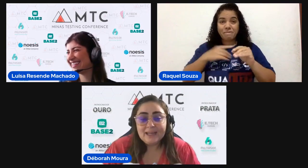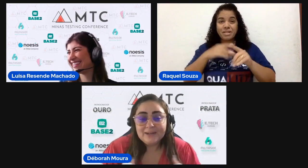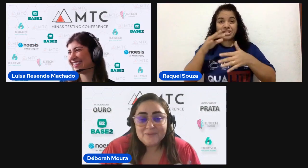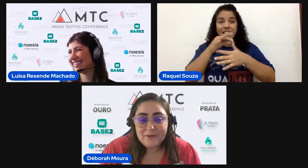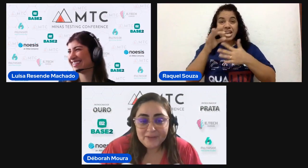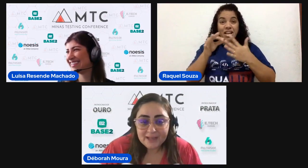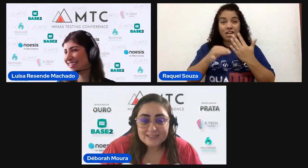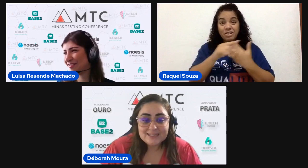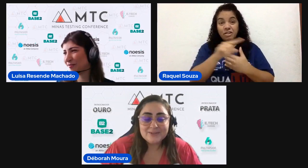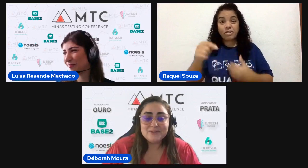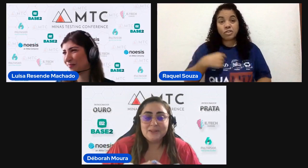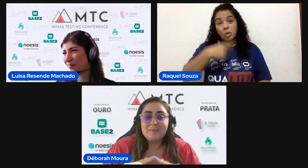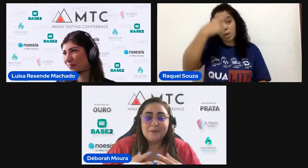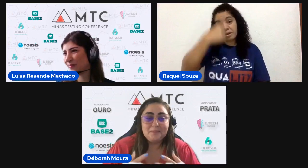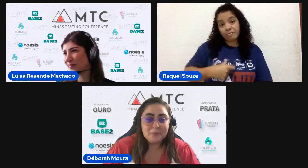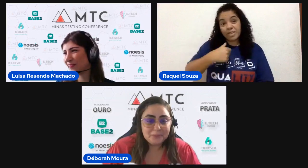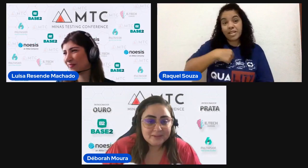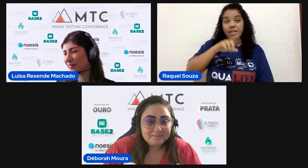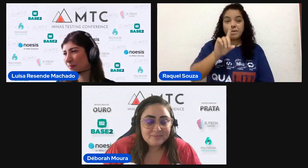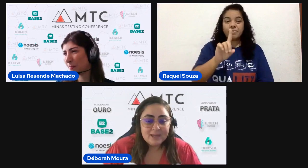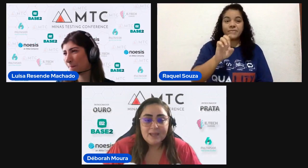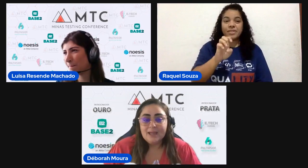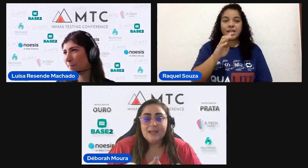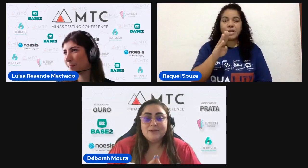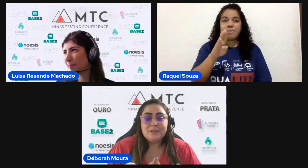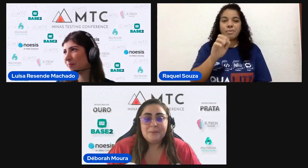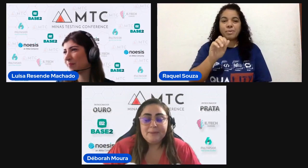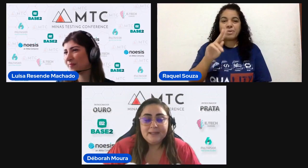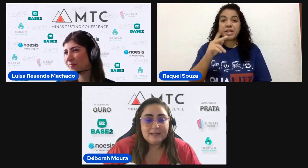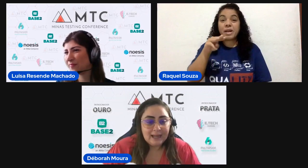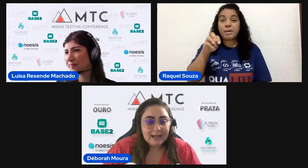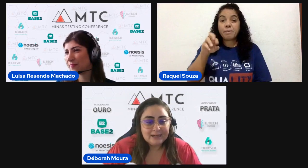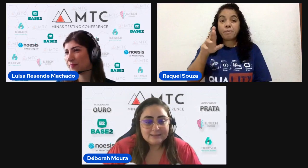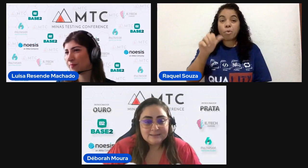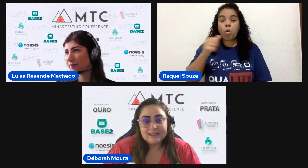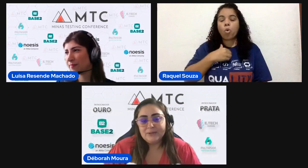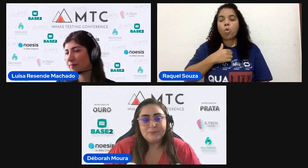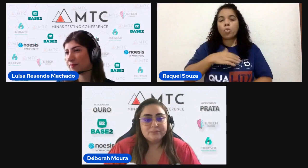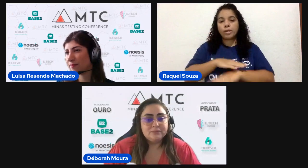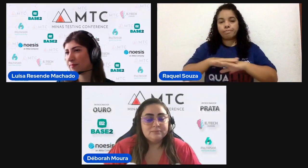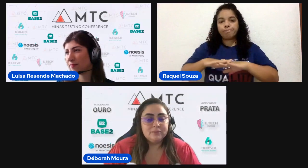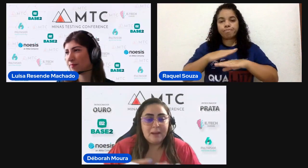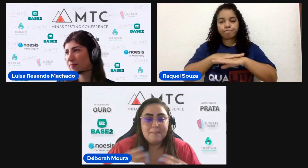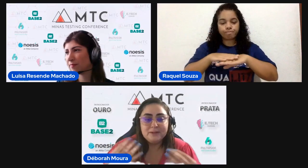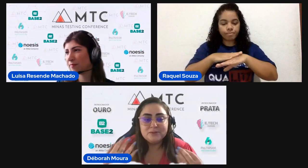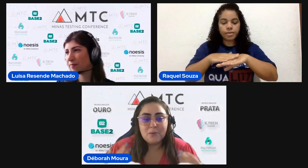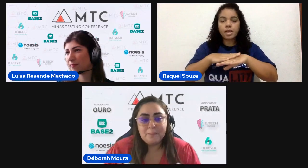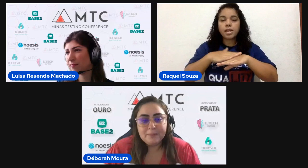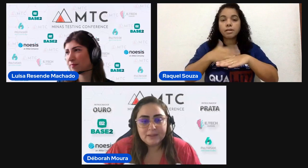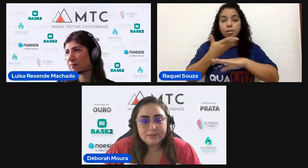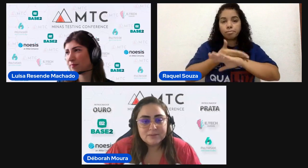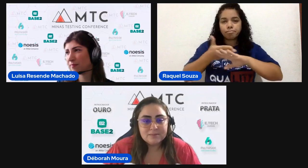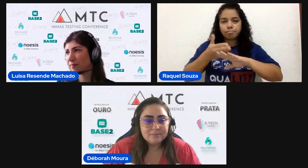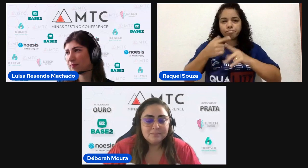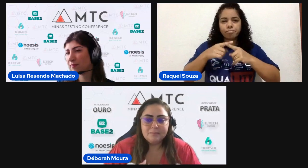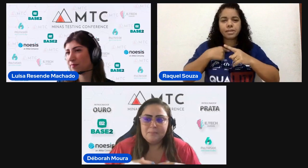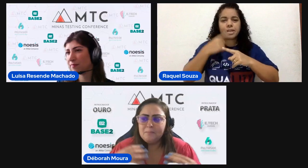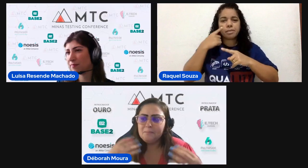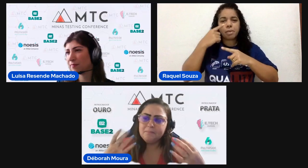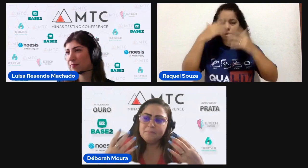Para quem não me conhece, eu sou Débora Moura. Eu tenho uma pele clara, tenho cabelos